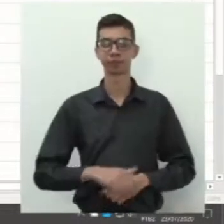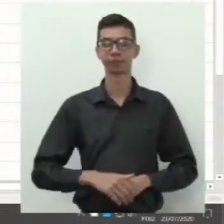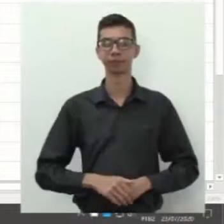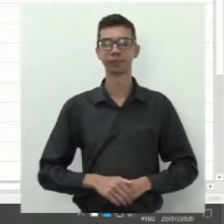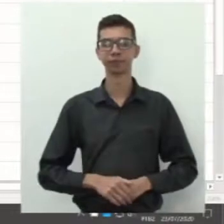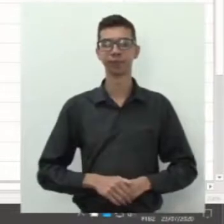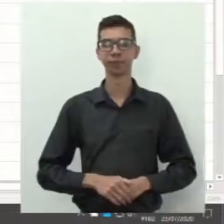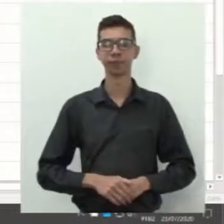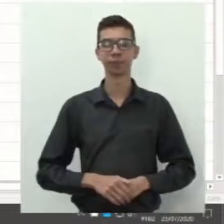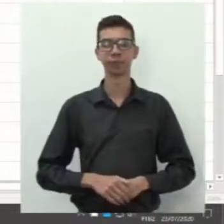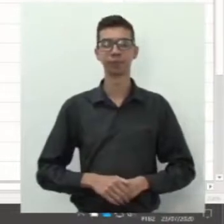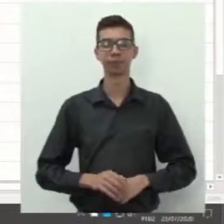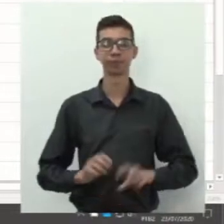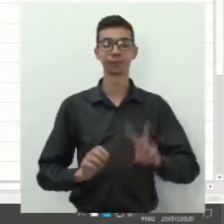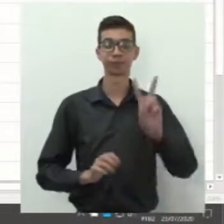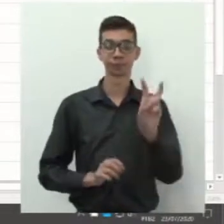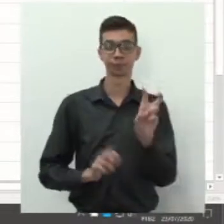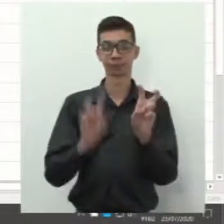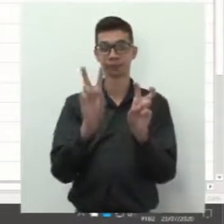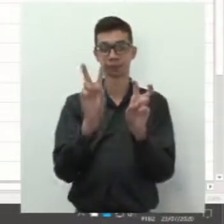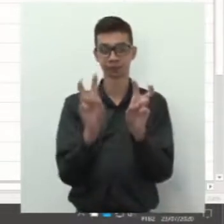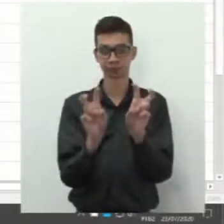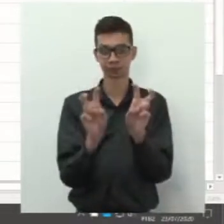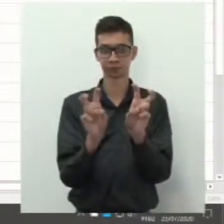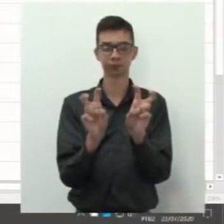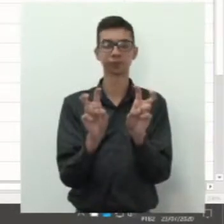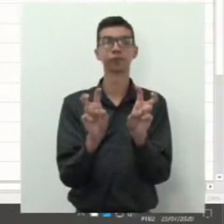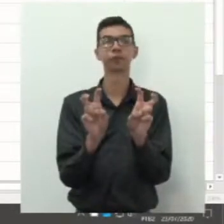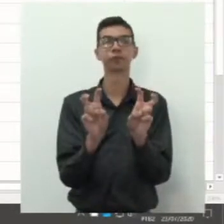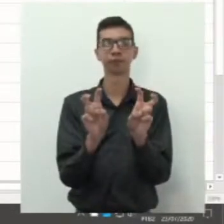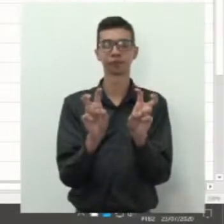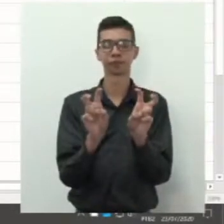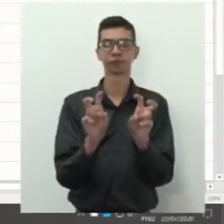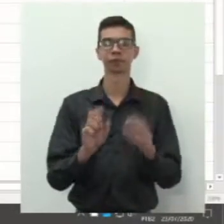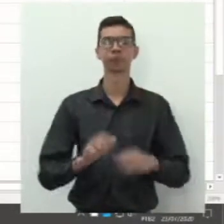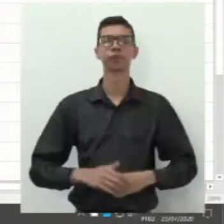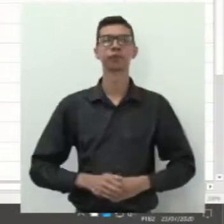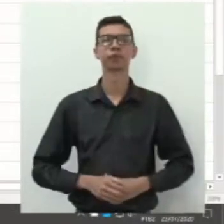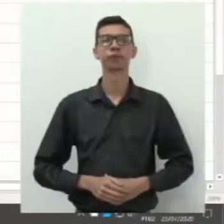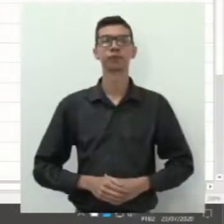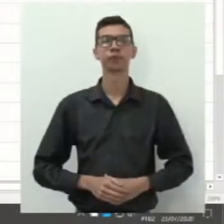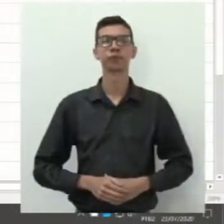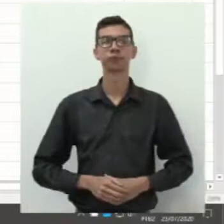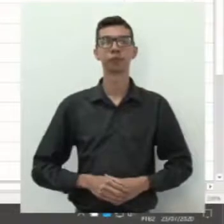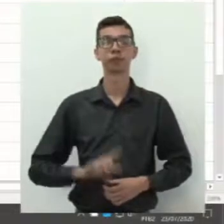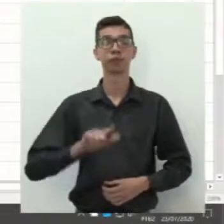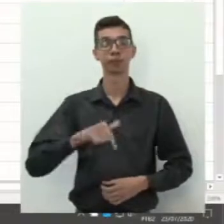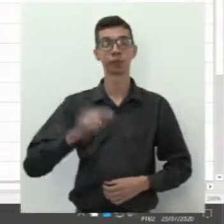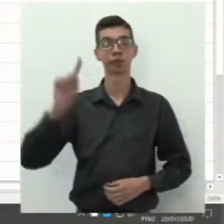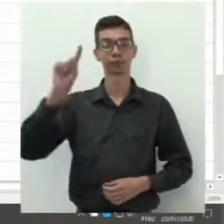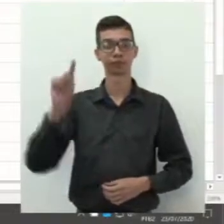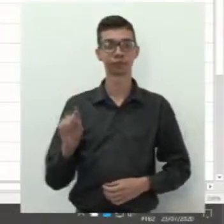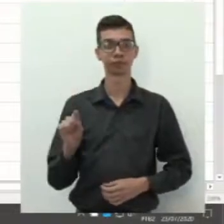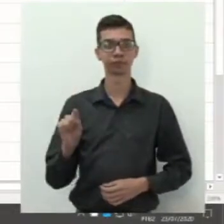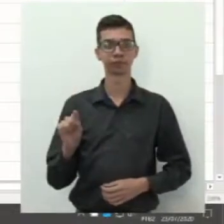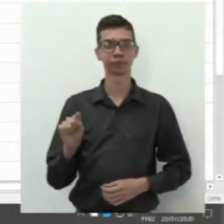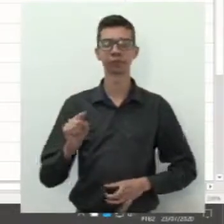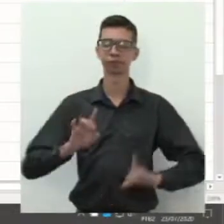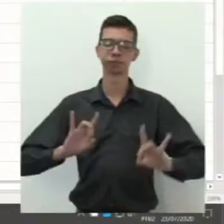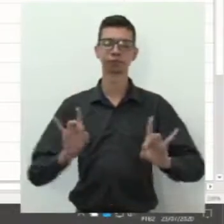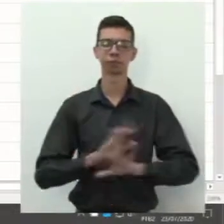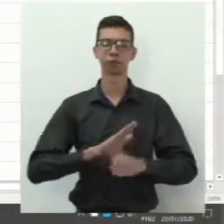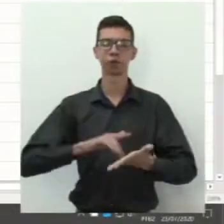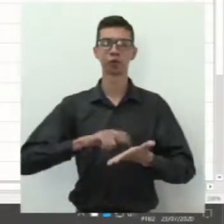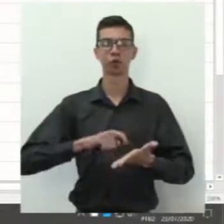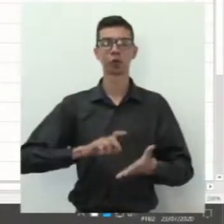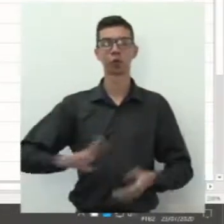aspas, ponto e vírgula, seleciono o Ribeiro, fecho parênteses e uso a função. Né? Para usar a